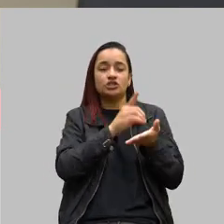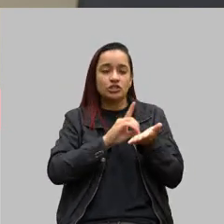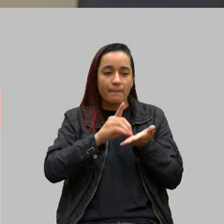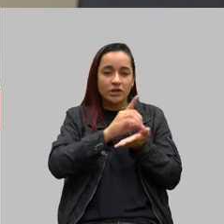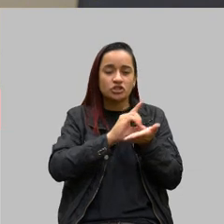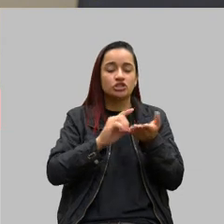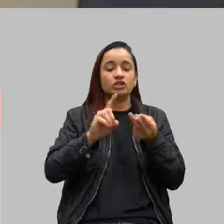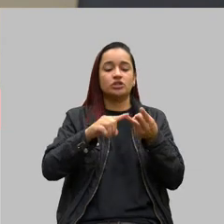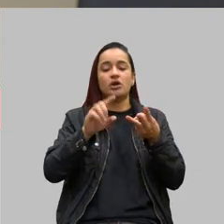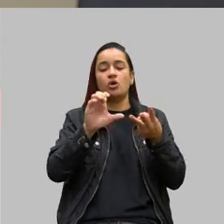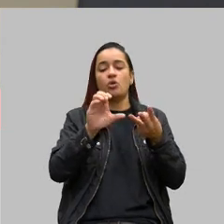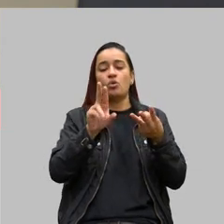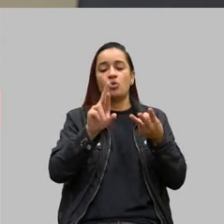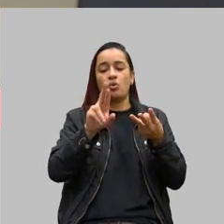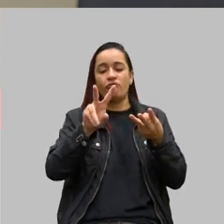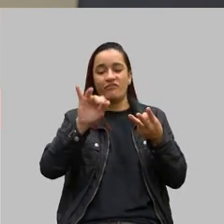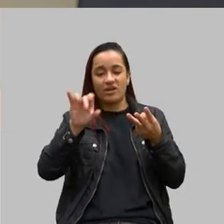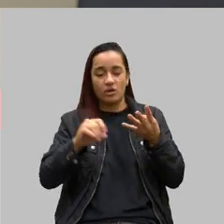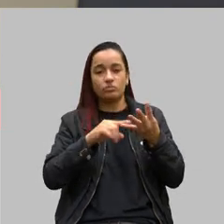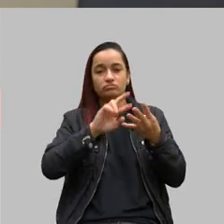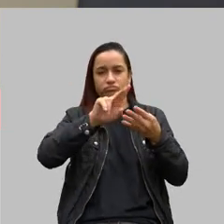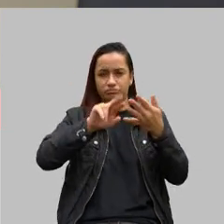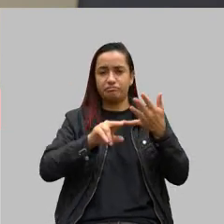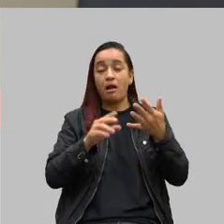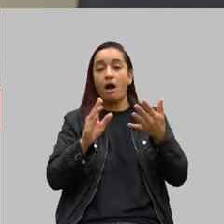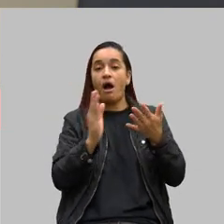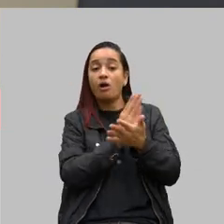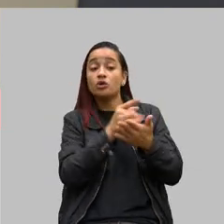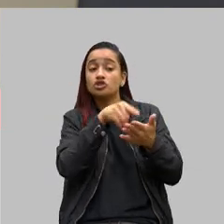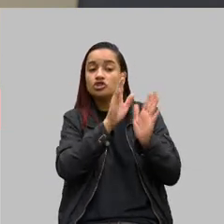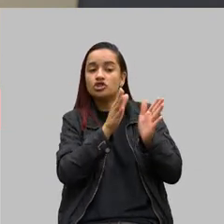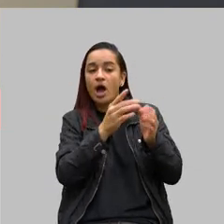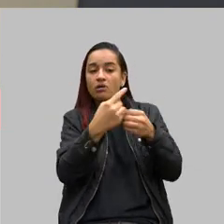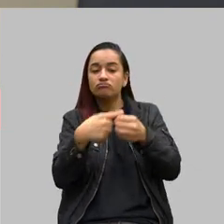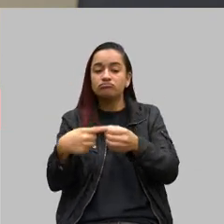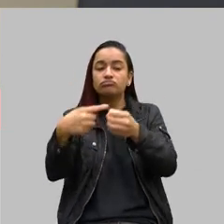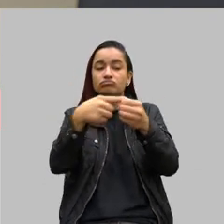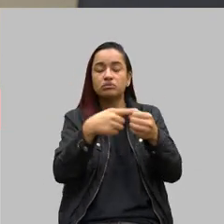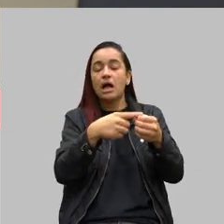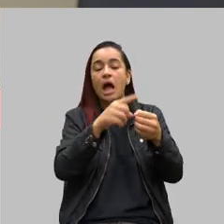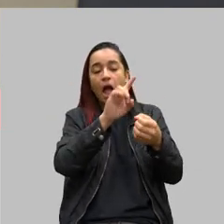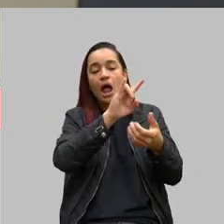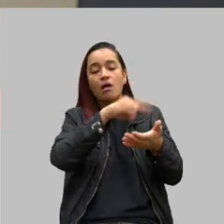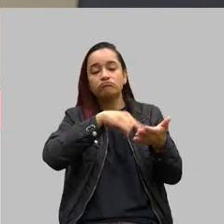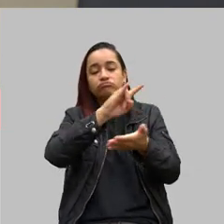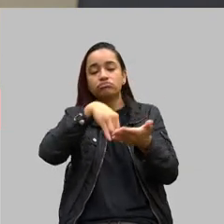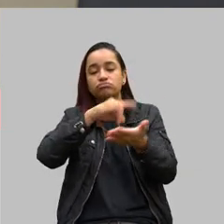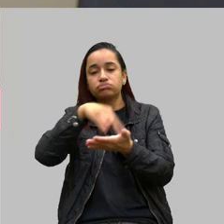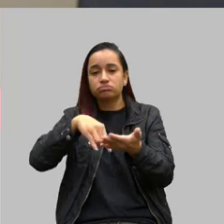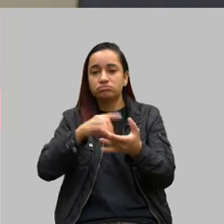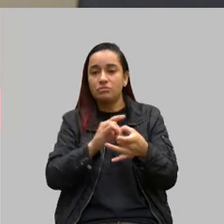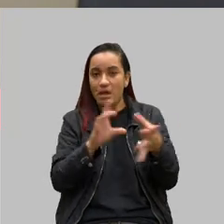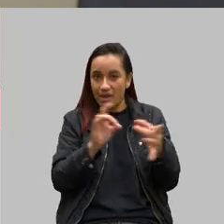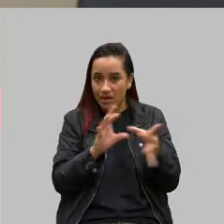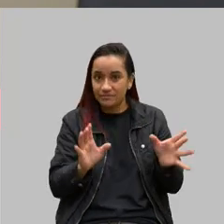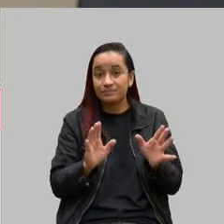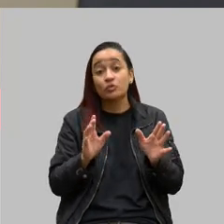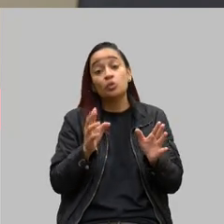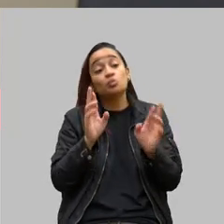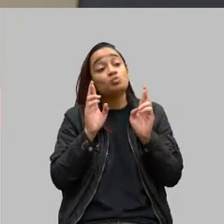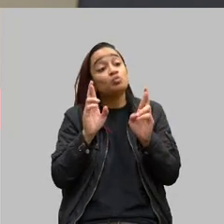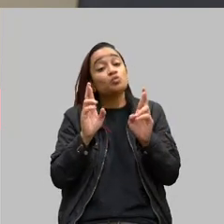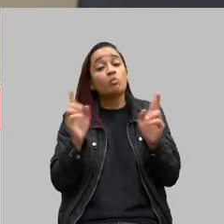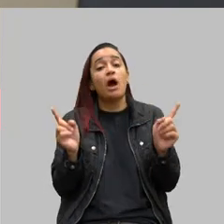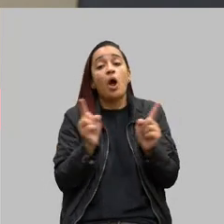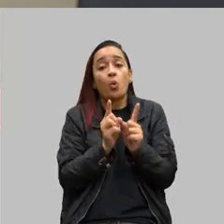Rodrigo falou estão nessa fase né das licitações então a gente espera que seja um descasamento né curto né e num período